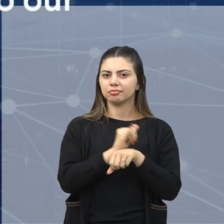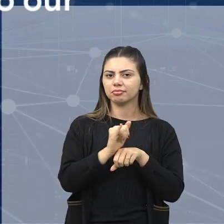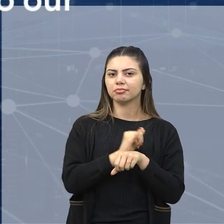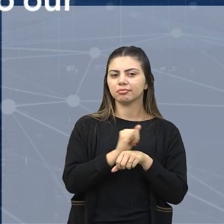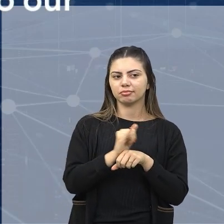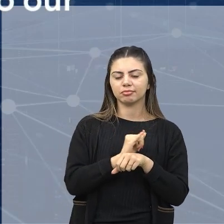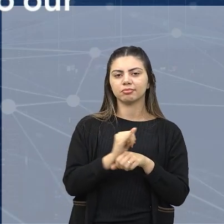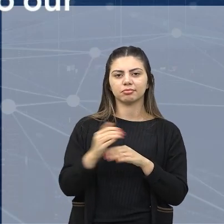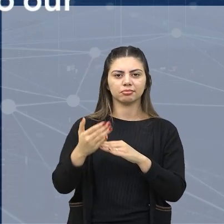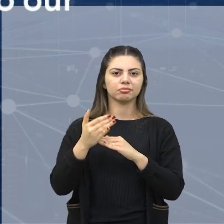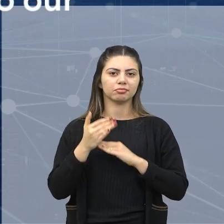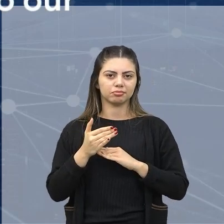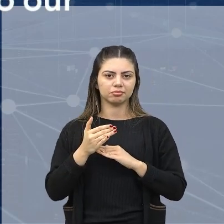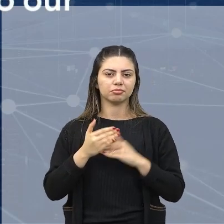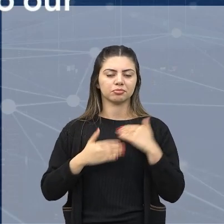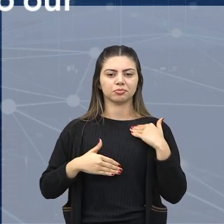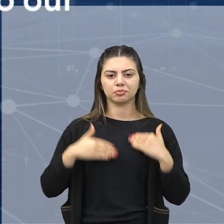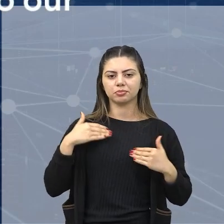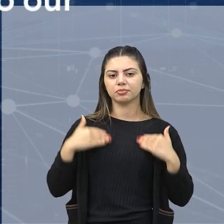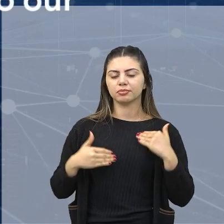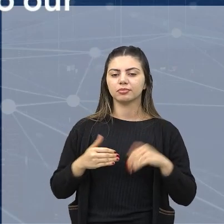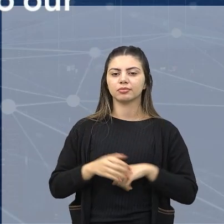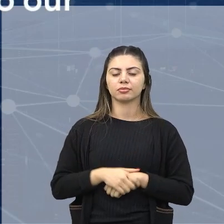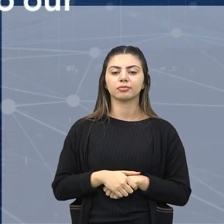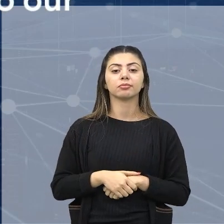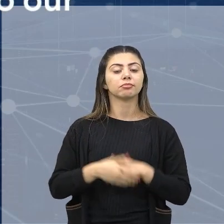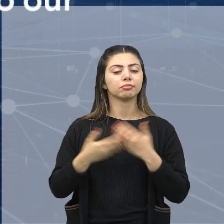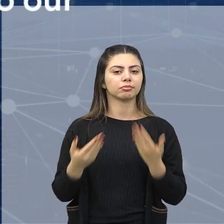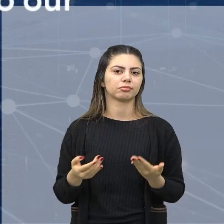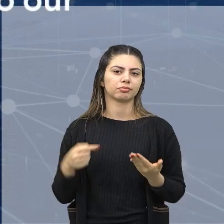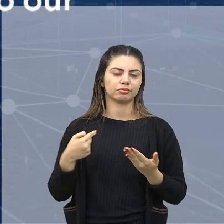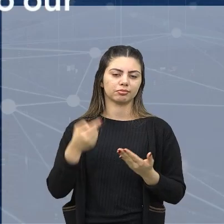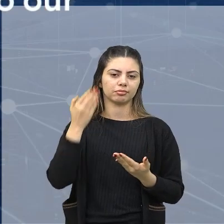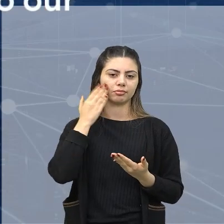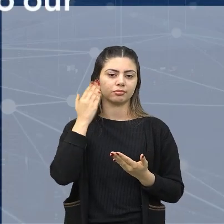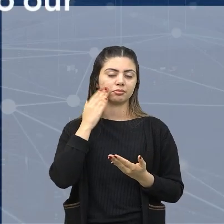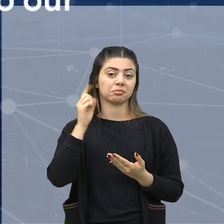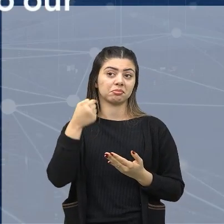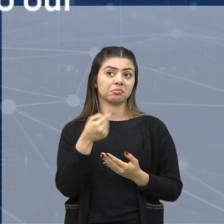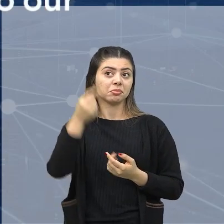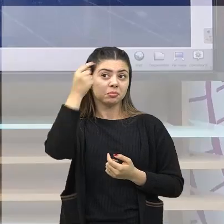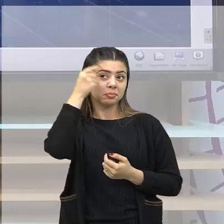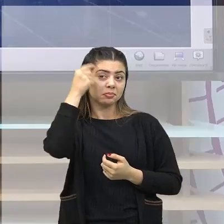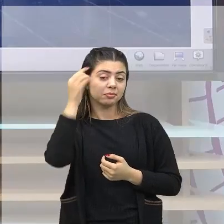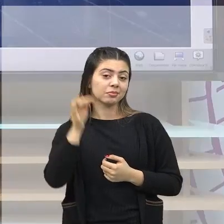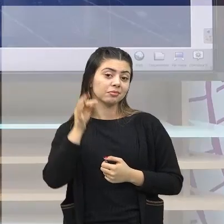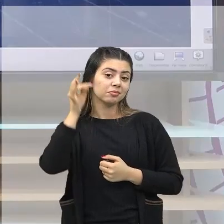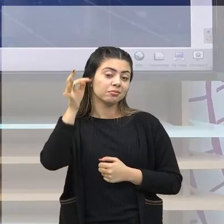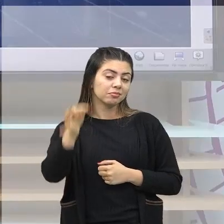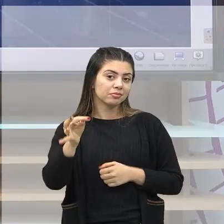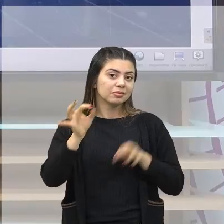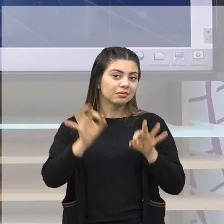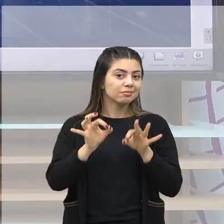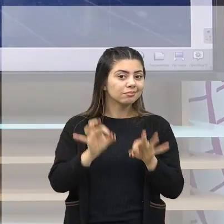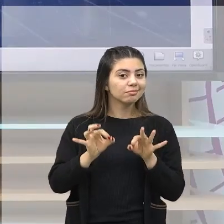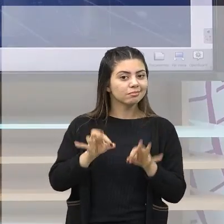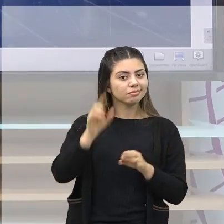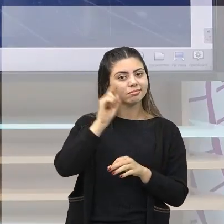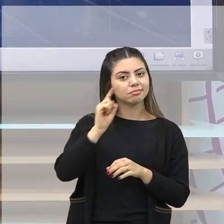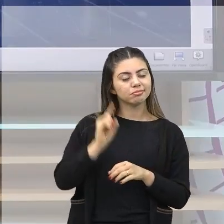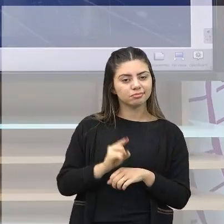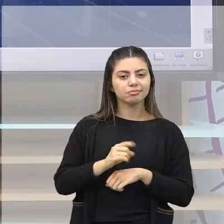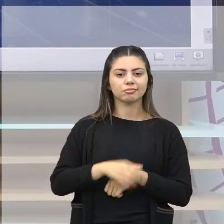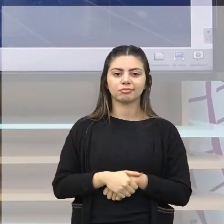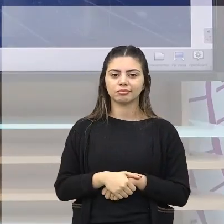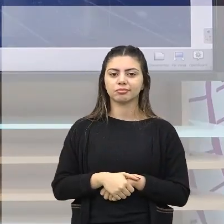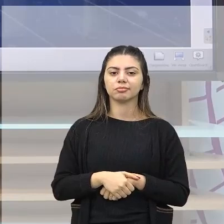necessidades, ok? É claro que são previsões, né? muito mirabolantes algumas